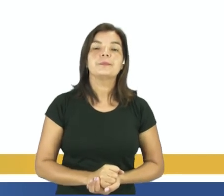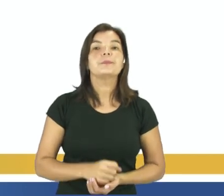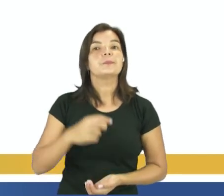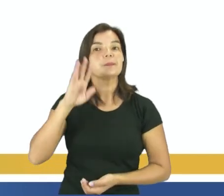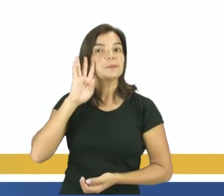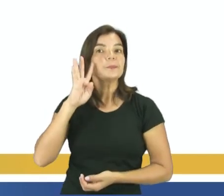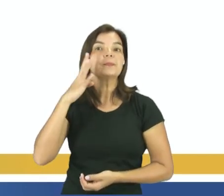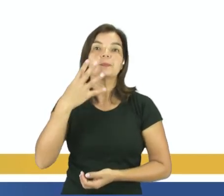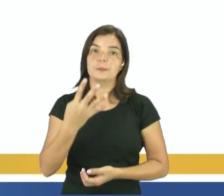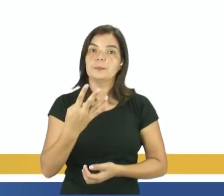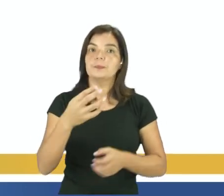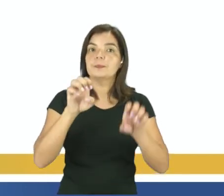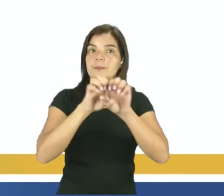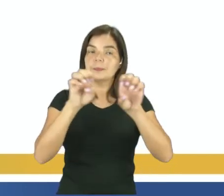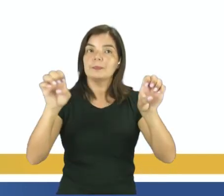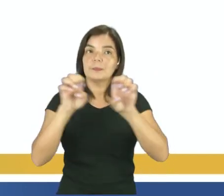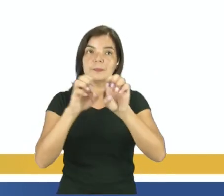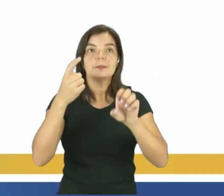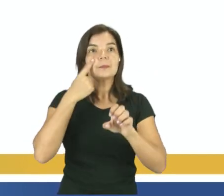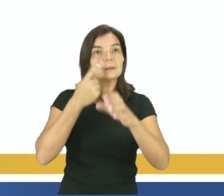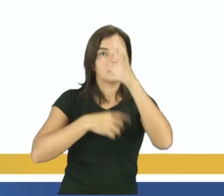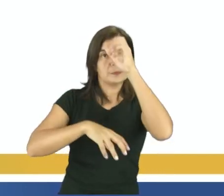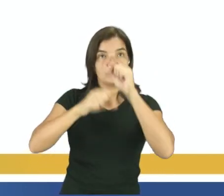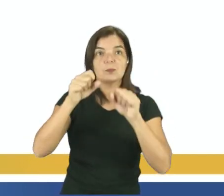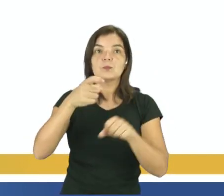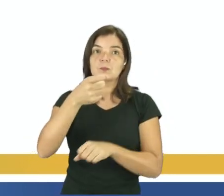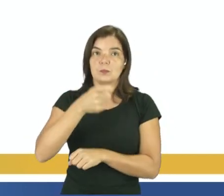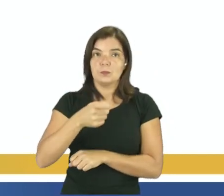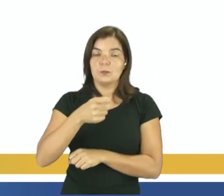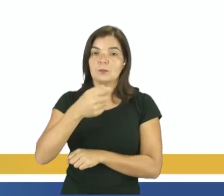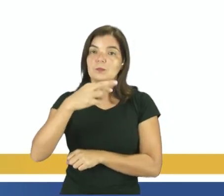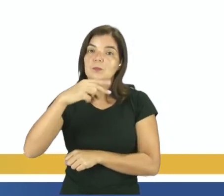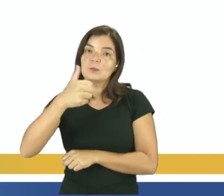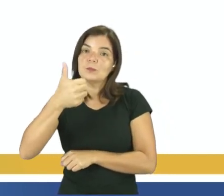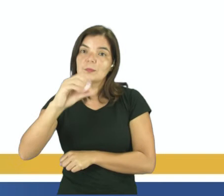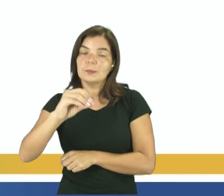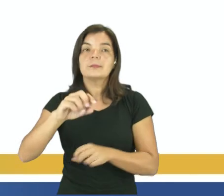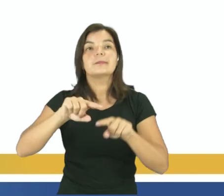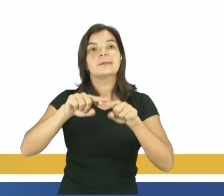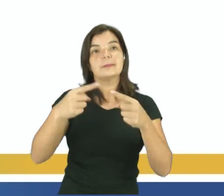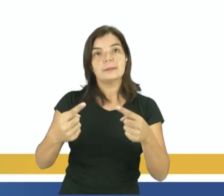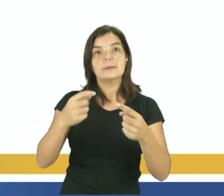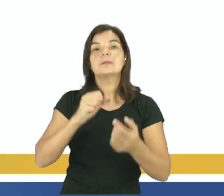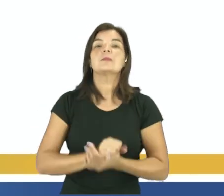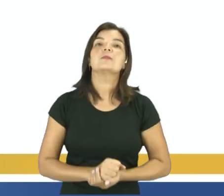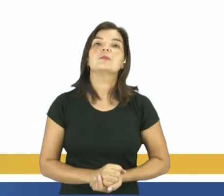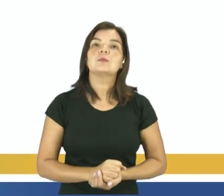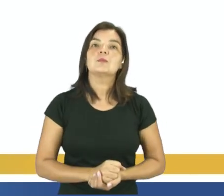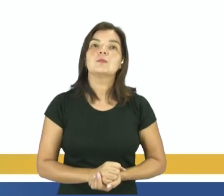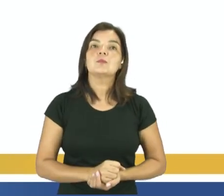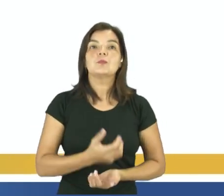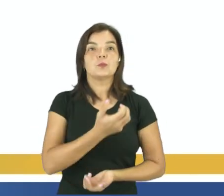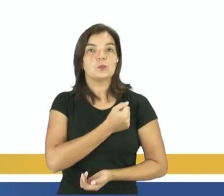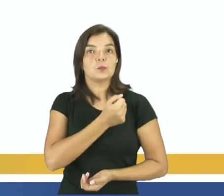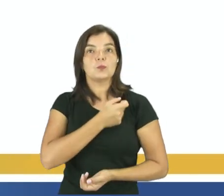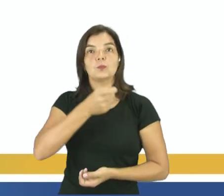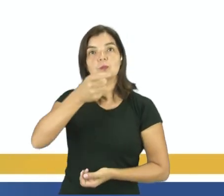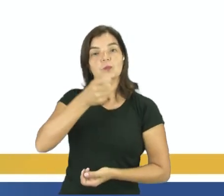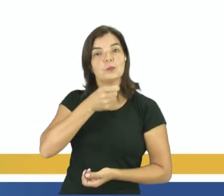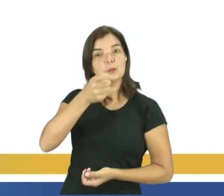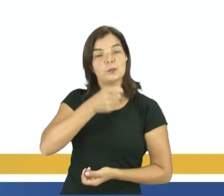eu resolver essa equação, da forma como você aprendeu, eu encontro x igual a 10. Portanto, o valor de